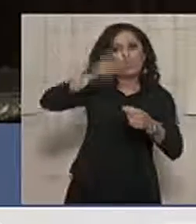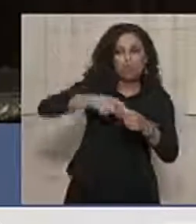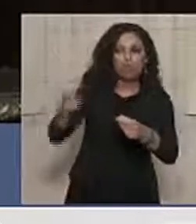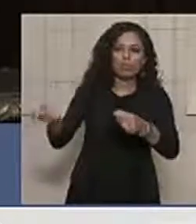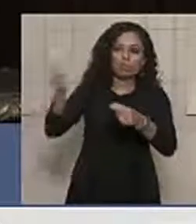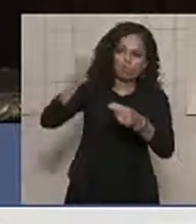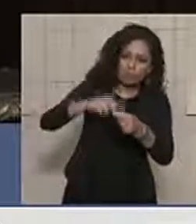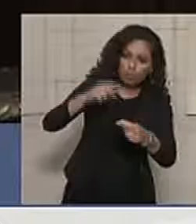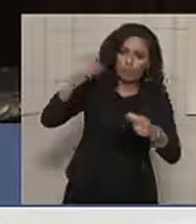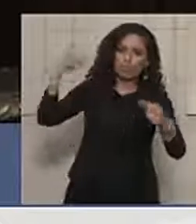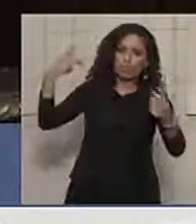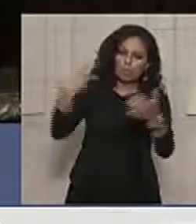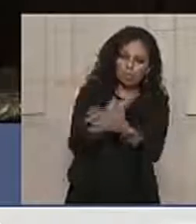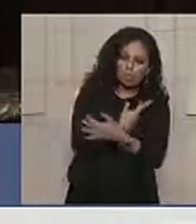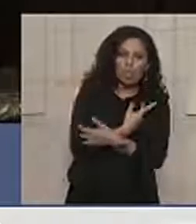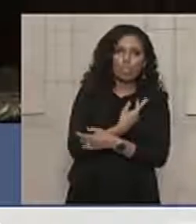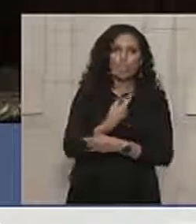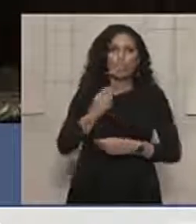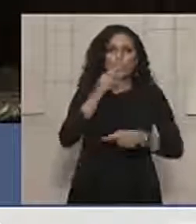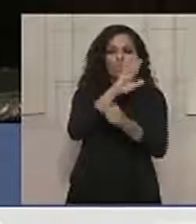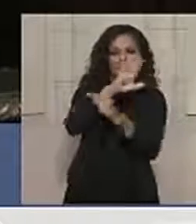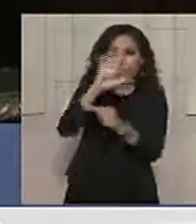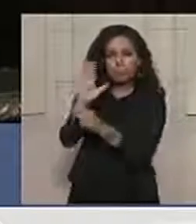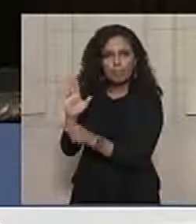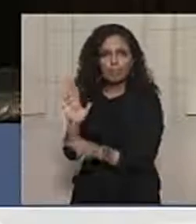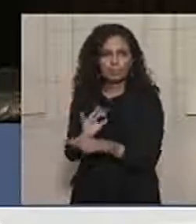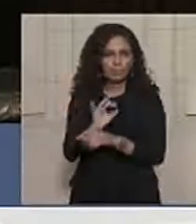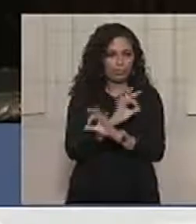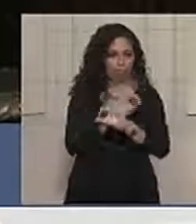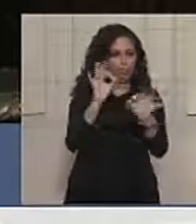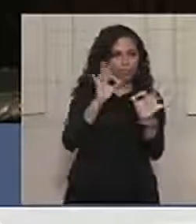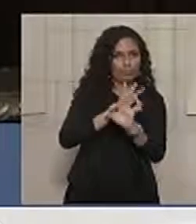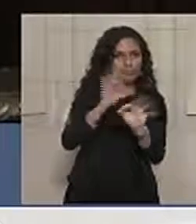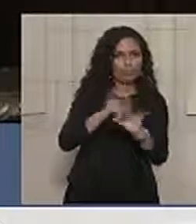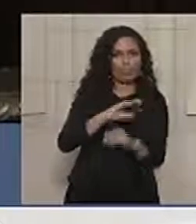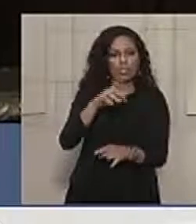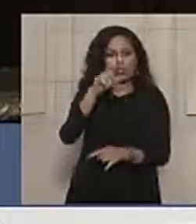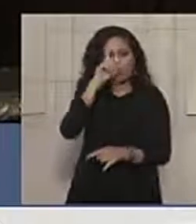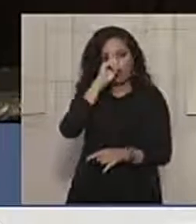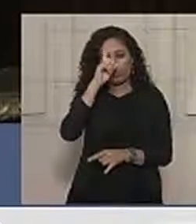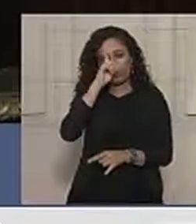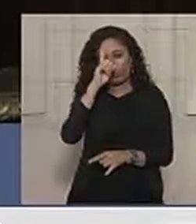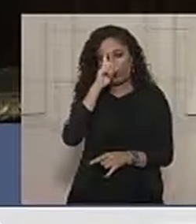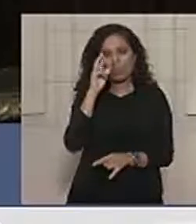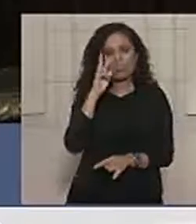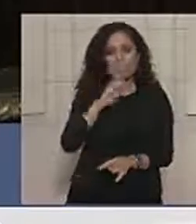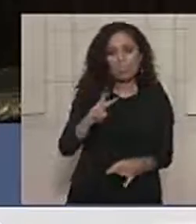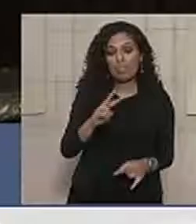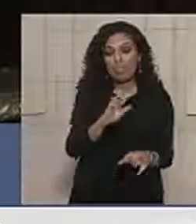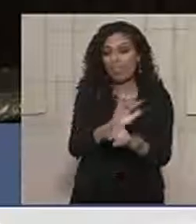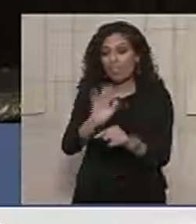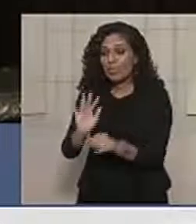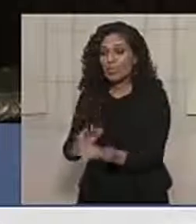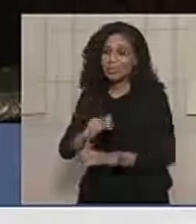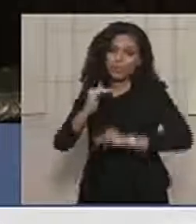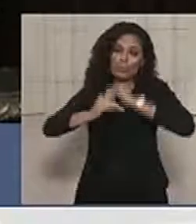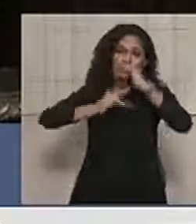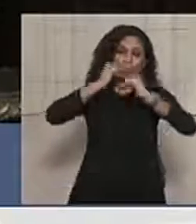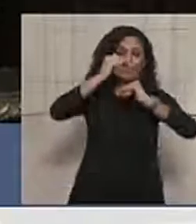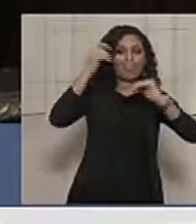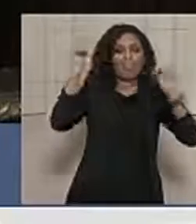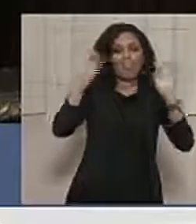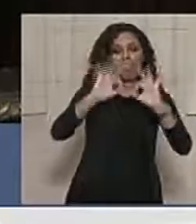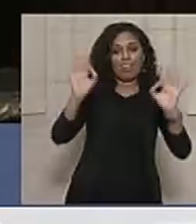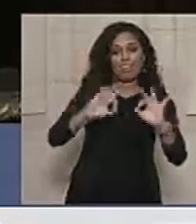mais ineficaz, ineficiente, cada vez menos produtivo, com menos incentivo